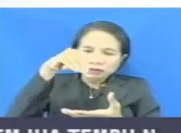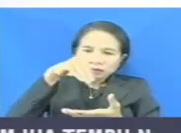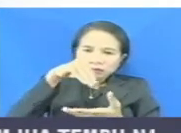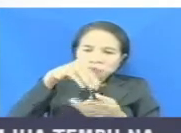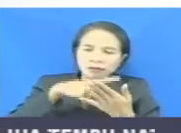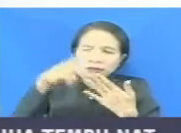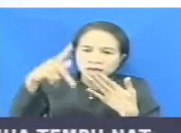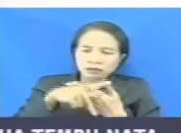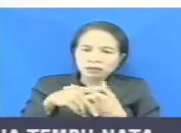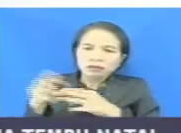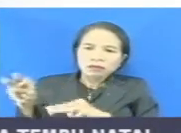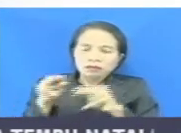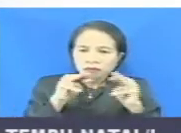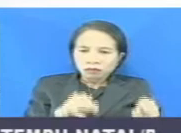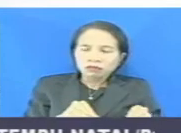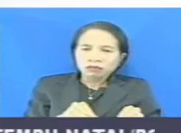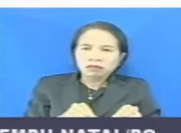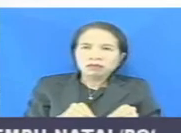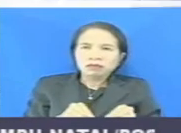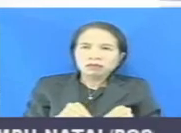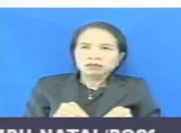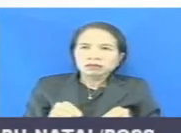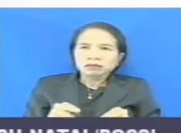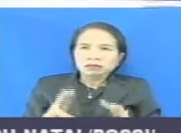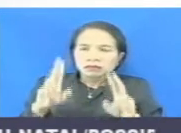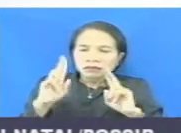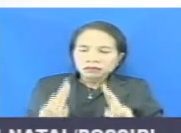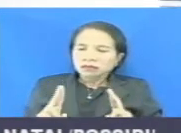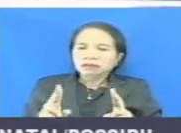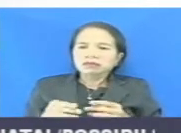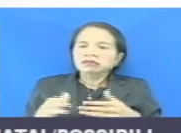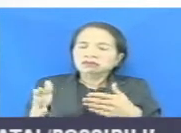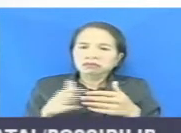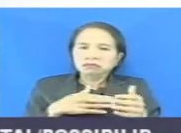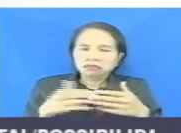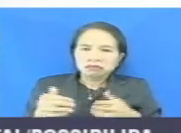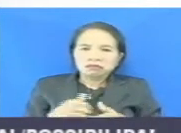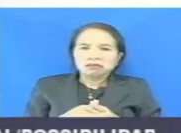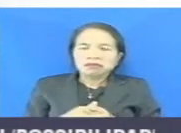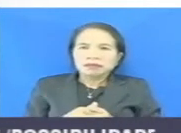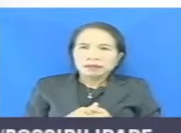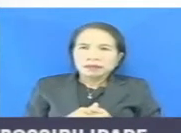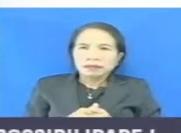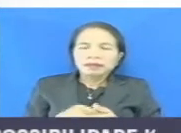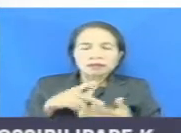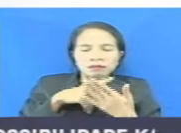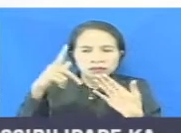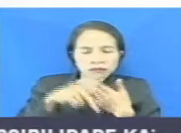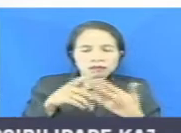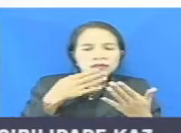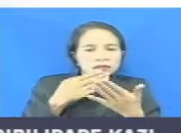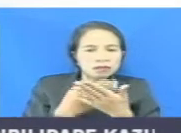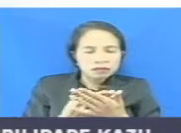style ho ide ne bahau hau sida tama ba ne substansi programa ne dia ka o